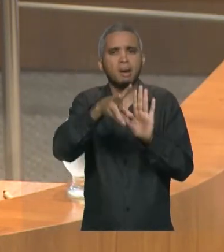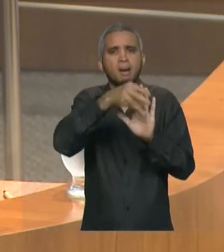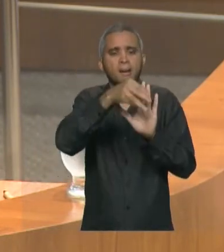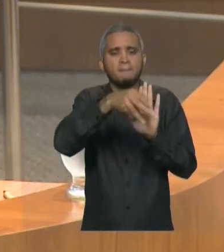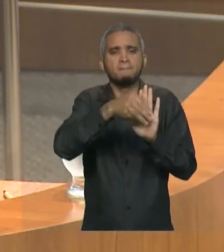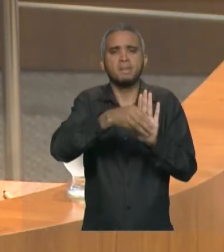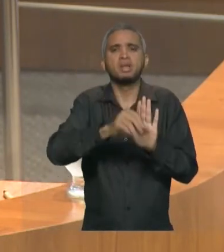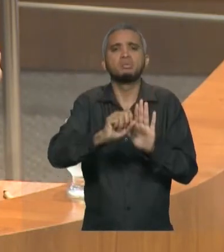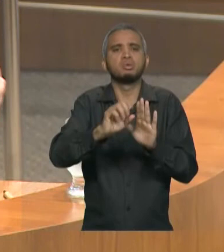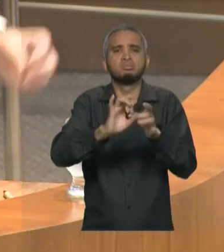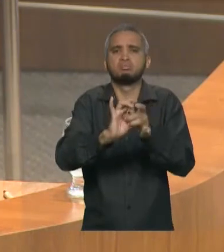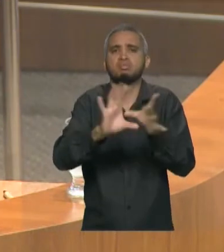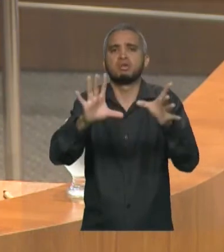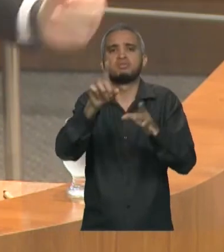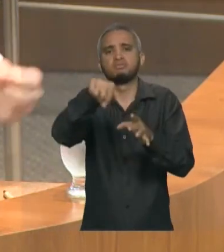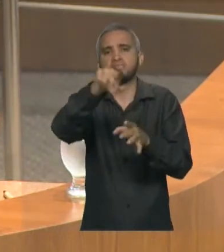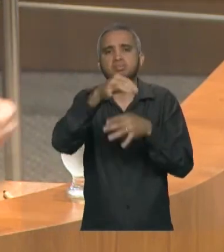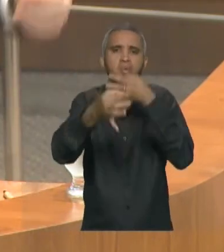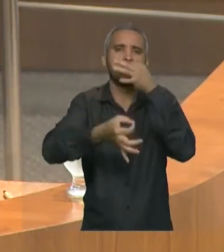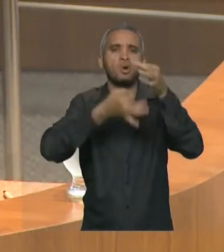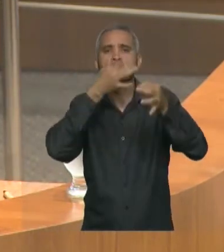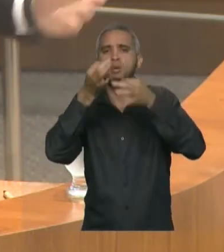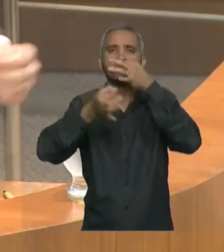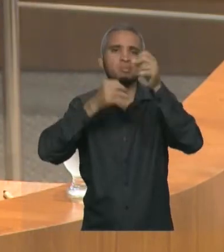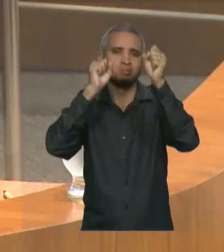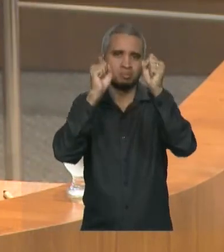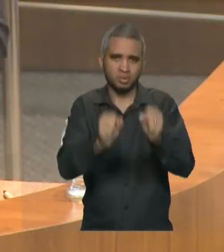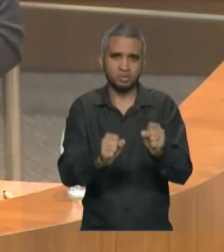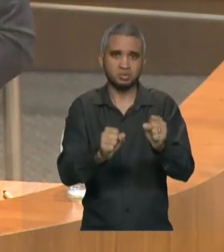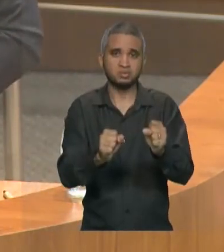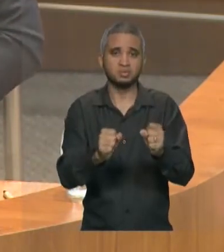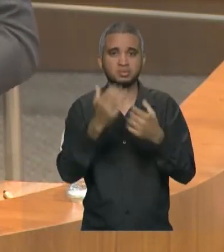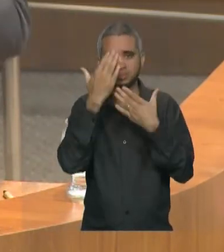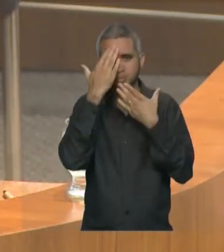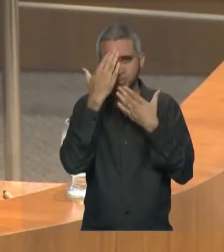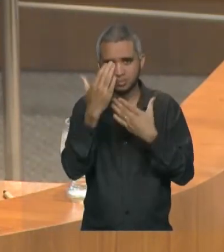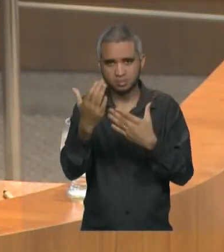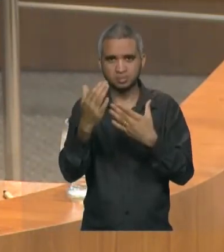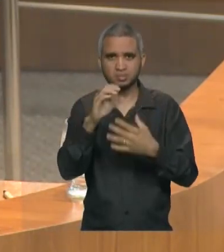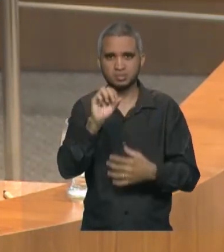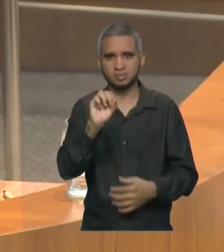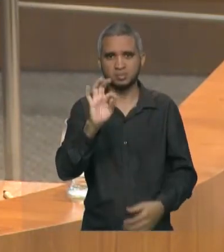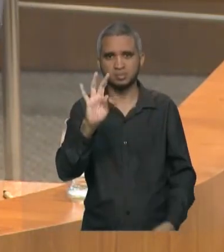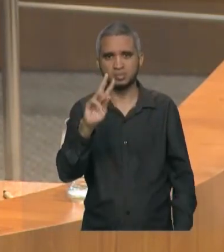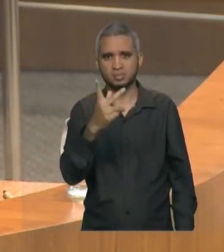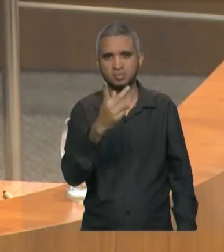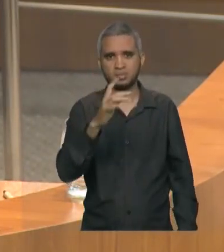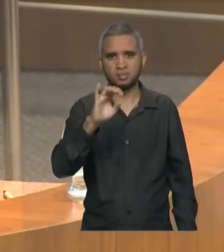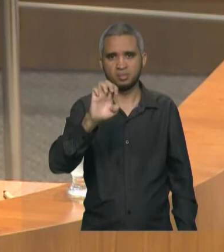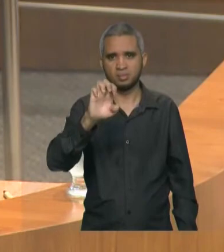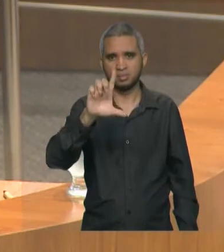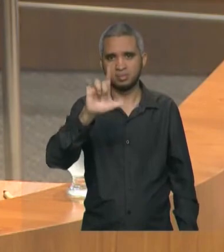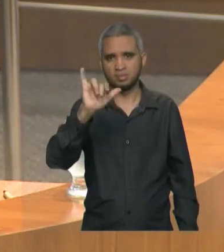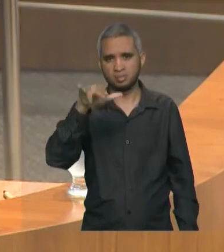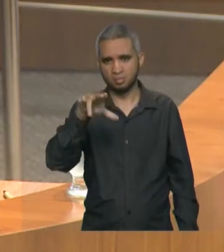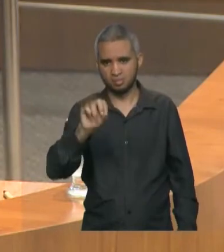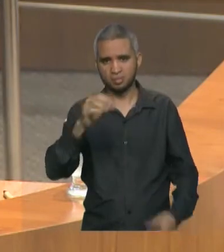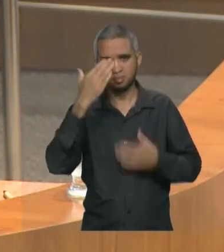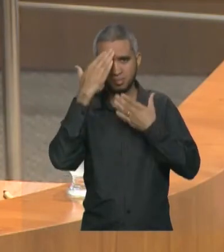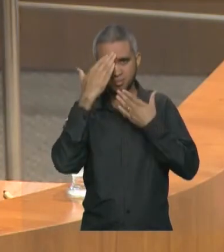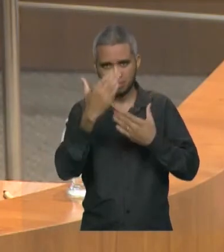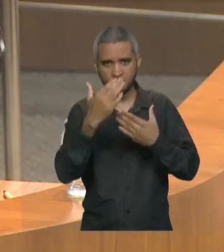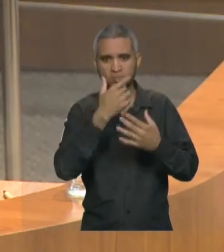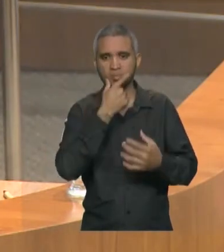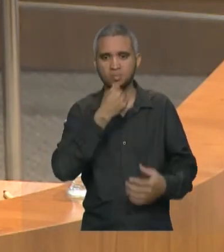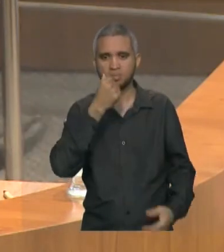população, e que hoje esta casa, e quero aqui agradecer ao nosso presidente Otelino, agradecer a todos os deputados e deputadas, que